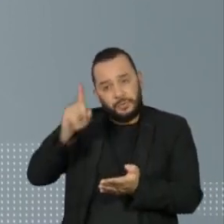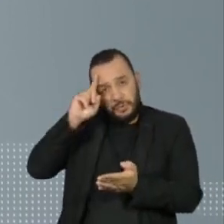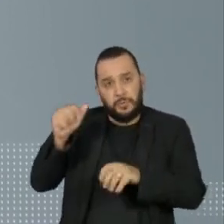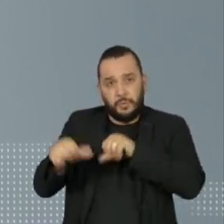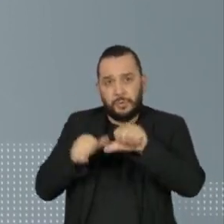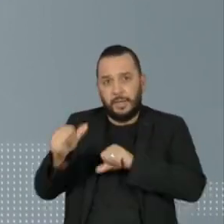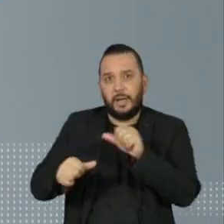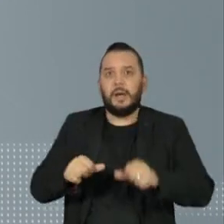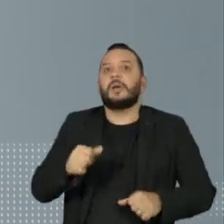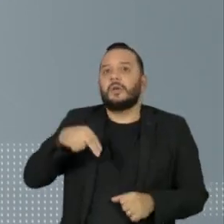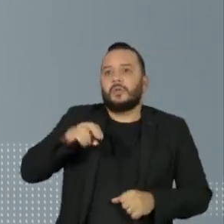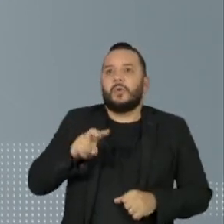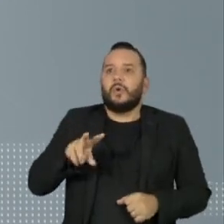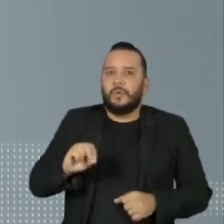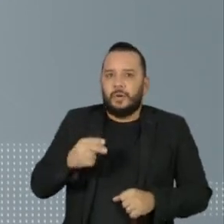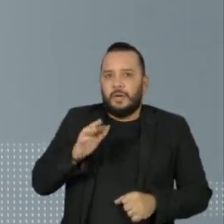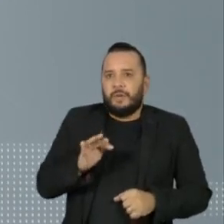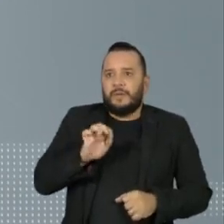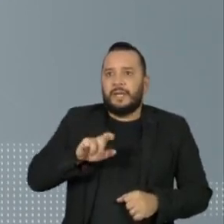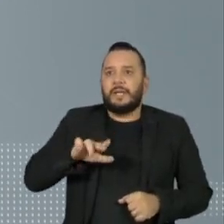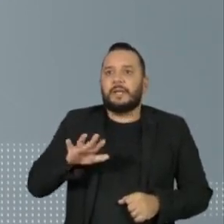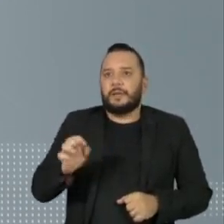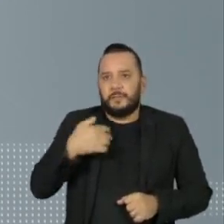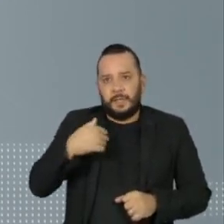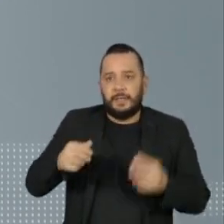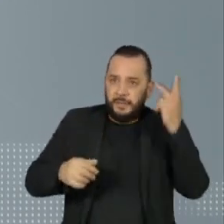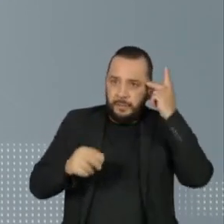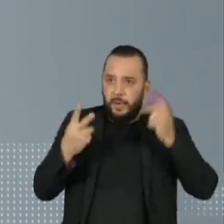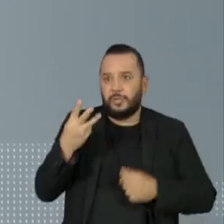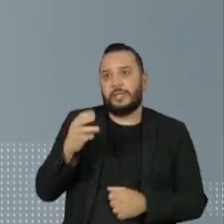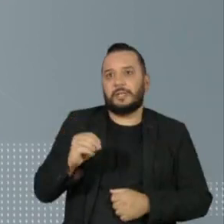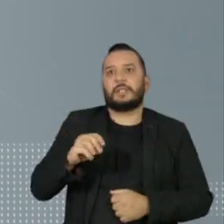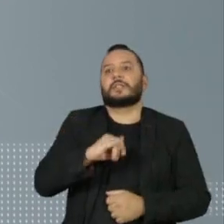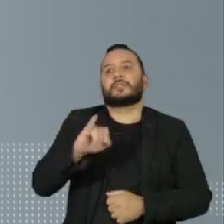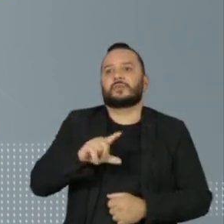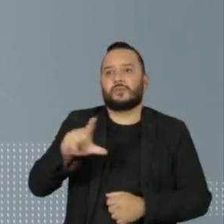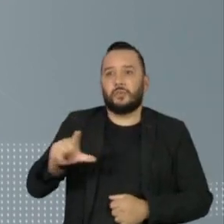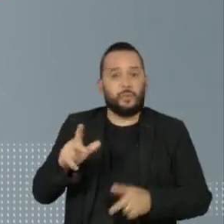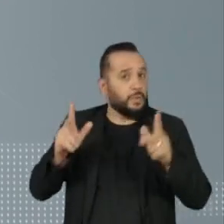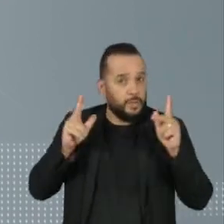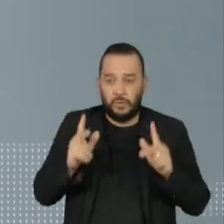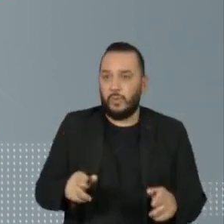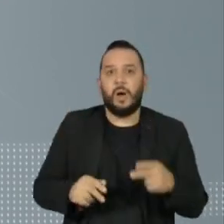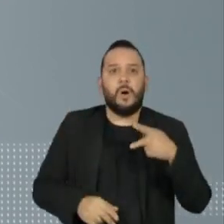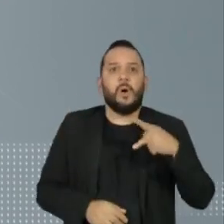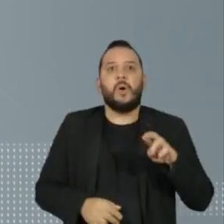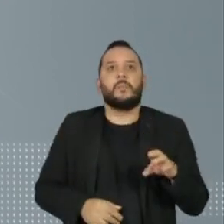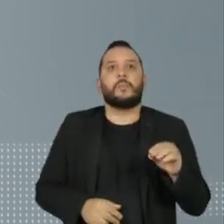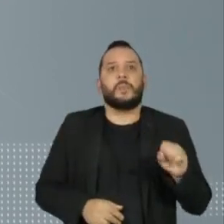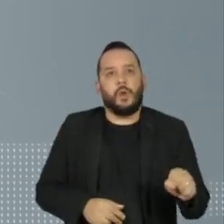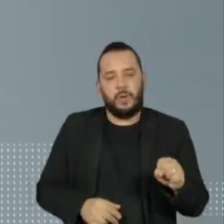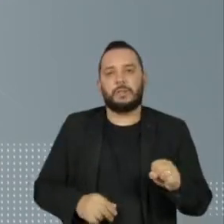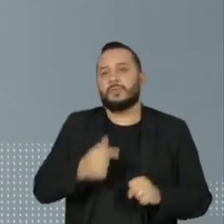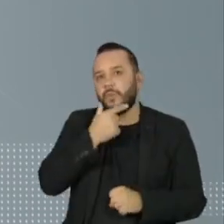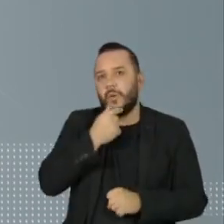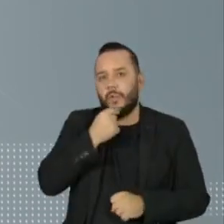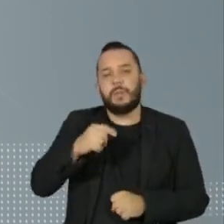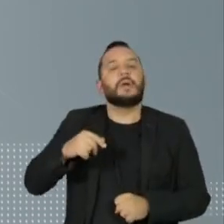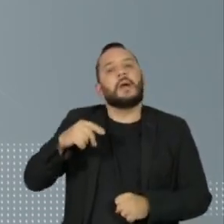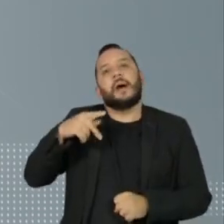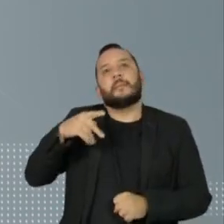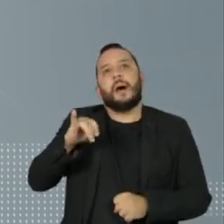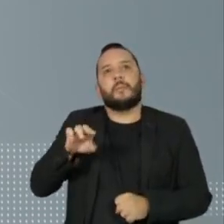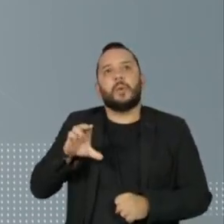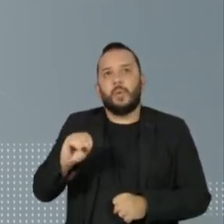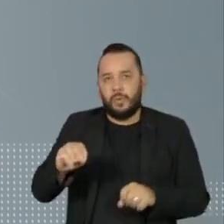partido novo de Felipe D'Avila estará em São Paulo no dia trinta de Julho mesmo dia da convenção a voz de Pablo Marçal em Brasília a